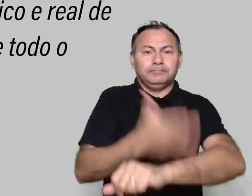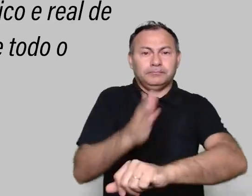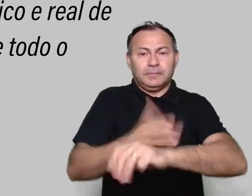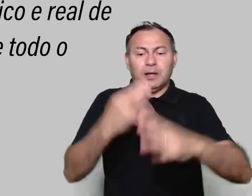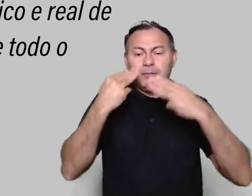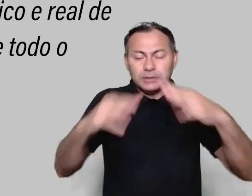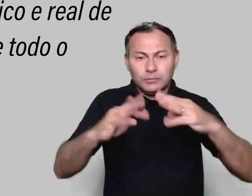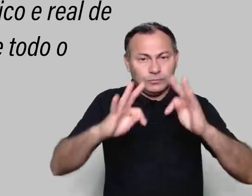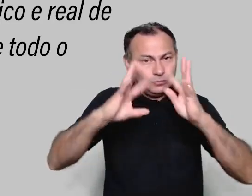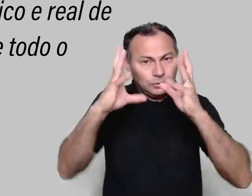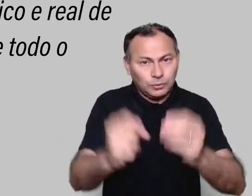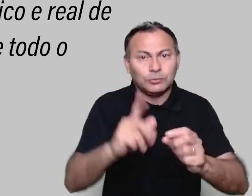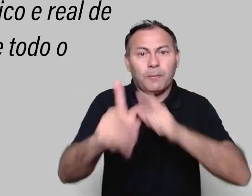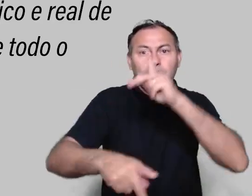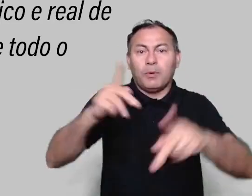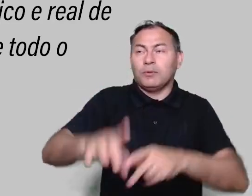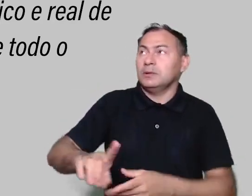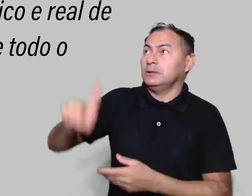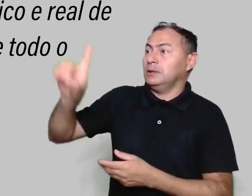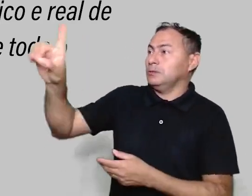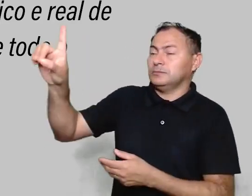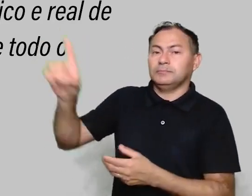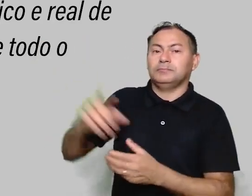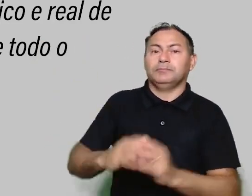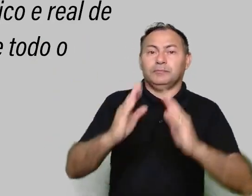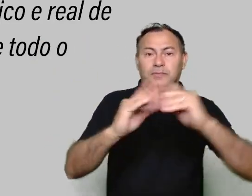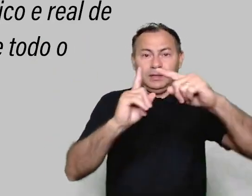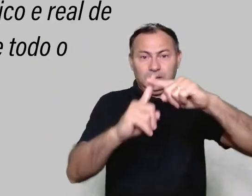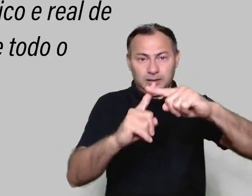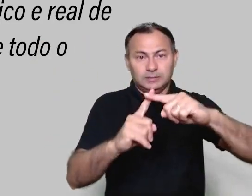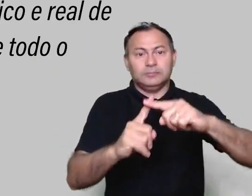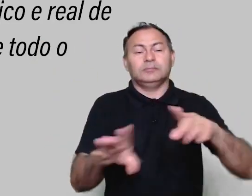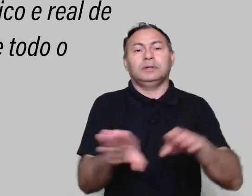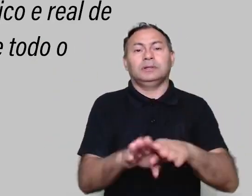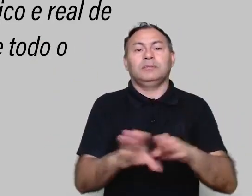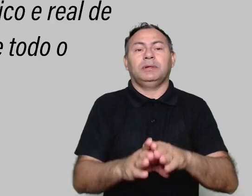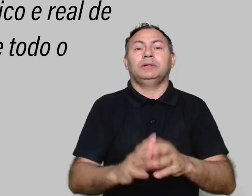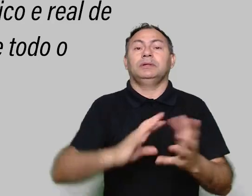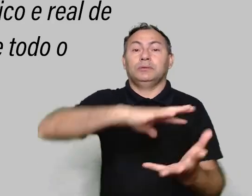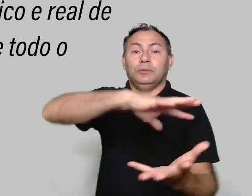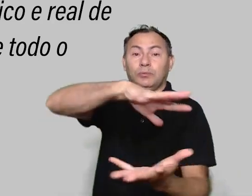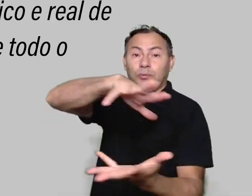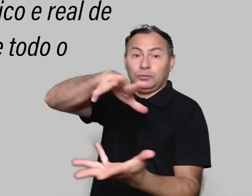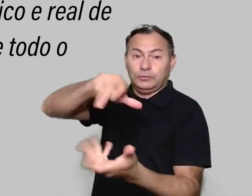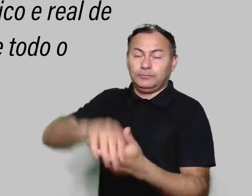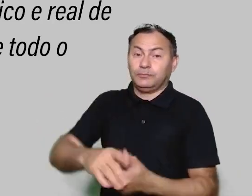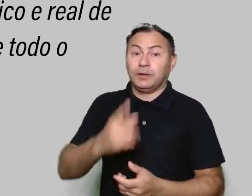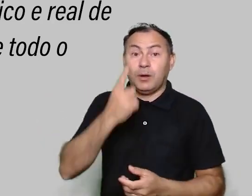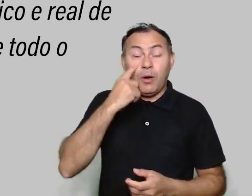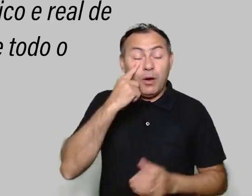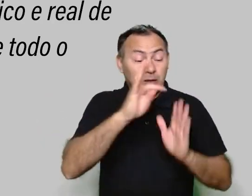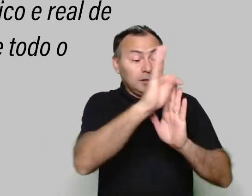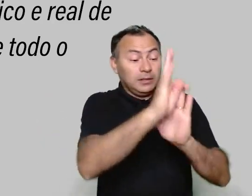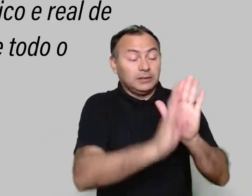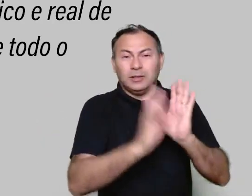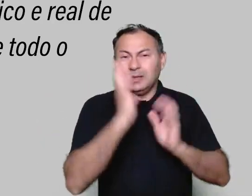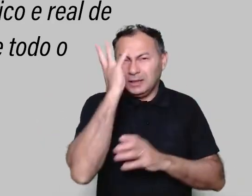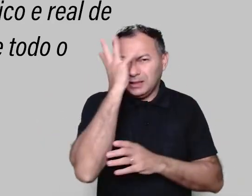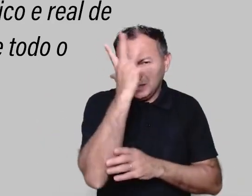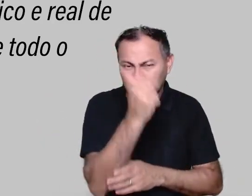na missão de todo o povo de Deus, na Igreja e no mundo. Olha que